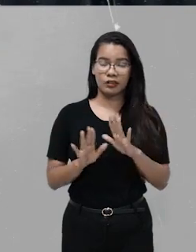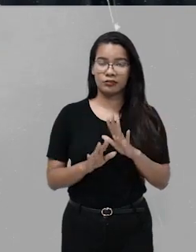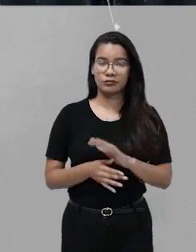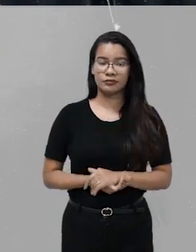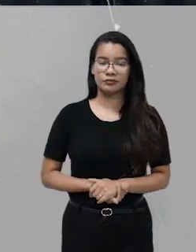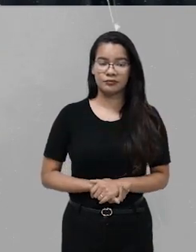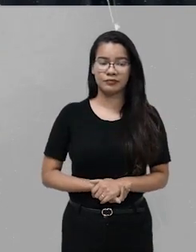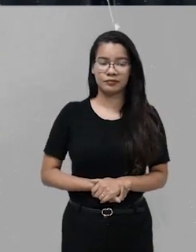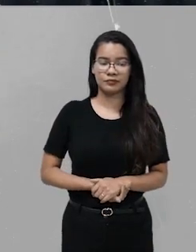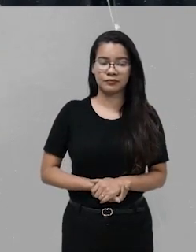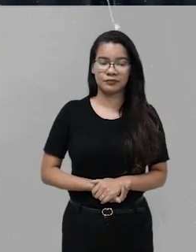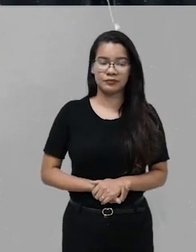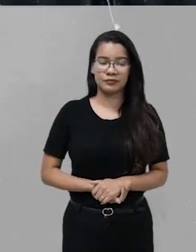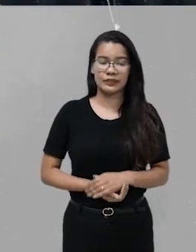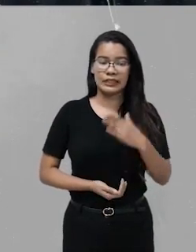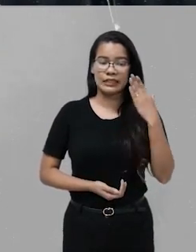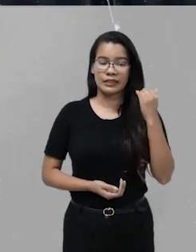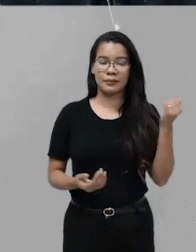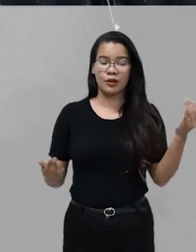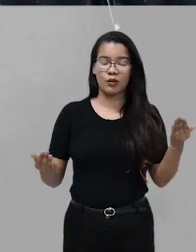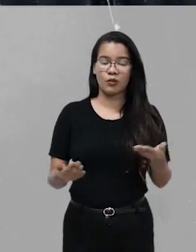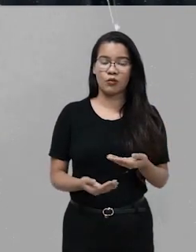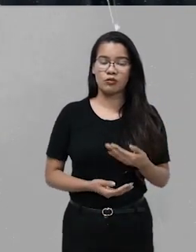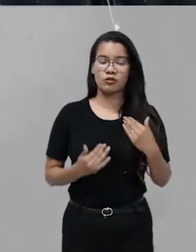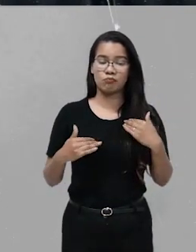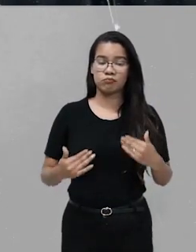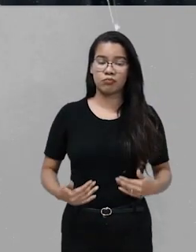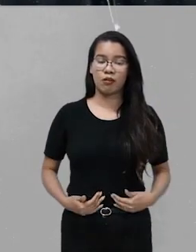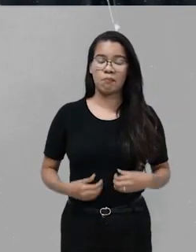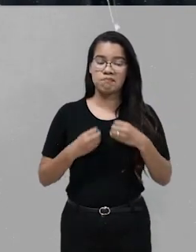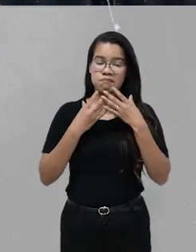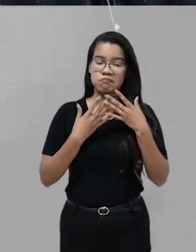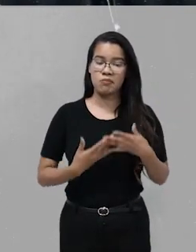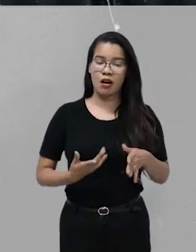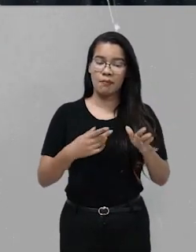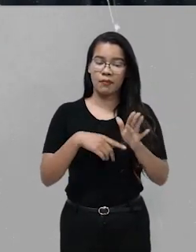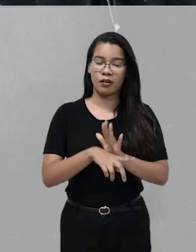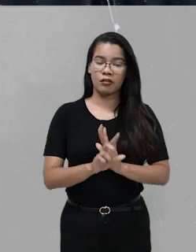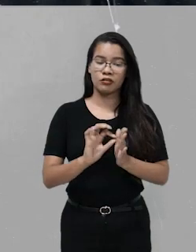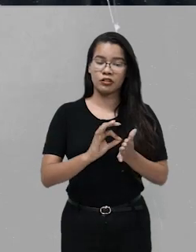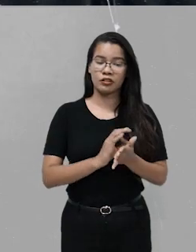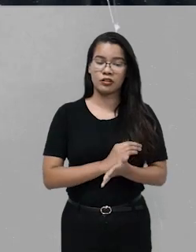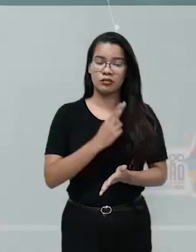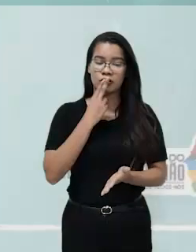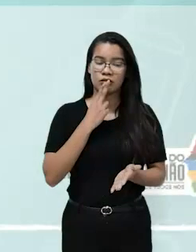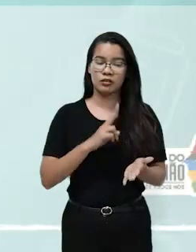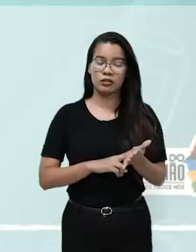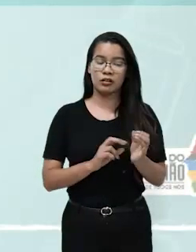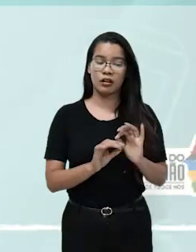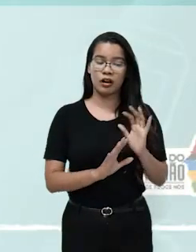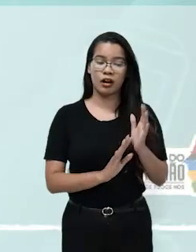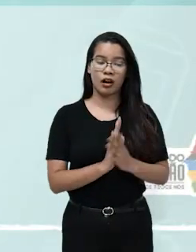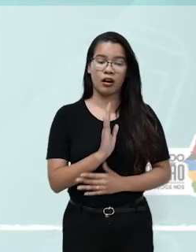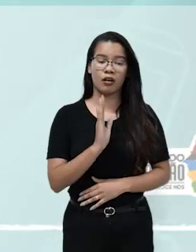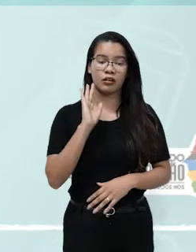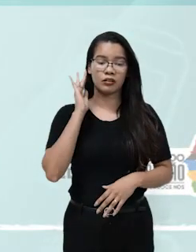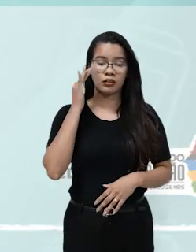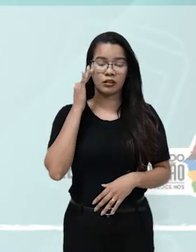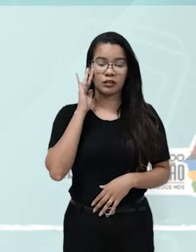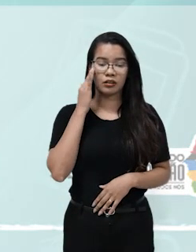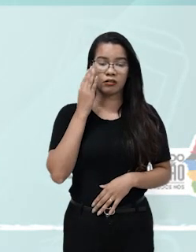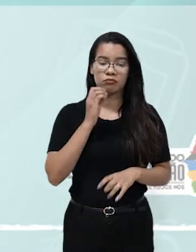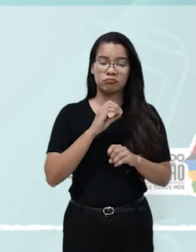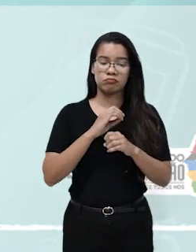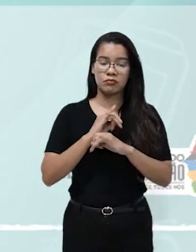agora. Saber hoje se portar bem numa entrevista, digitar, produzir uma carta argumentativa, compreender o manual de instruções,